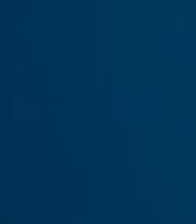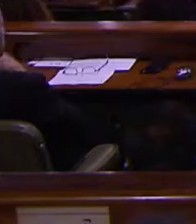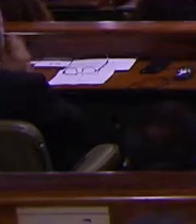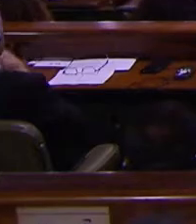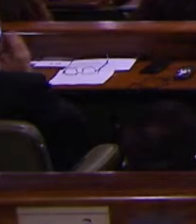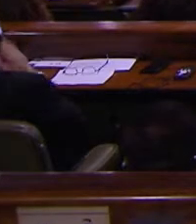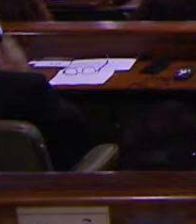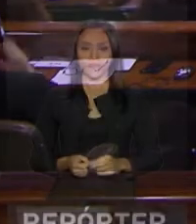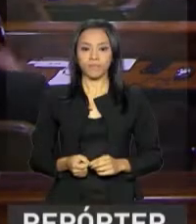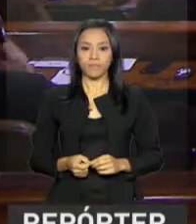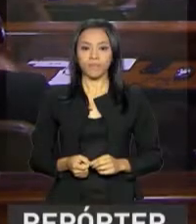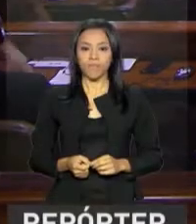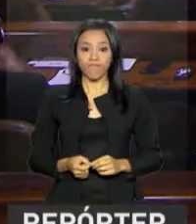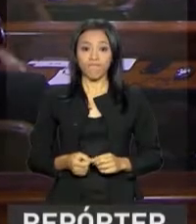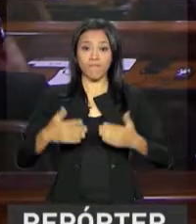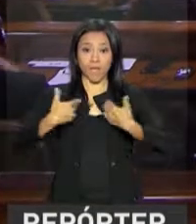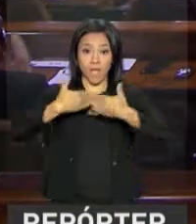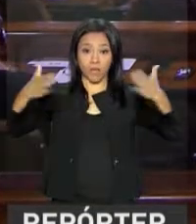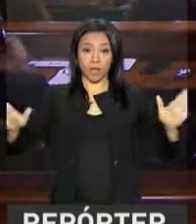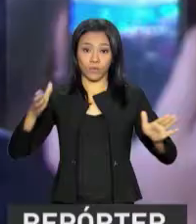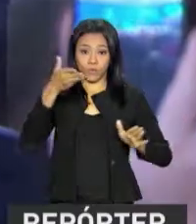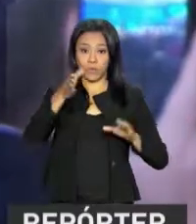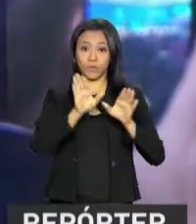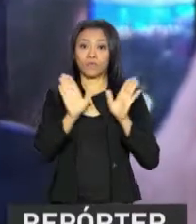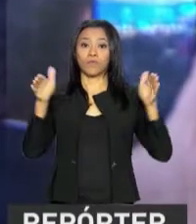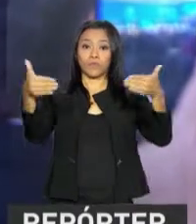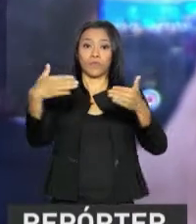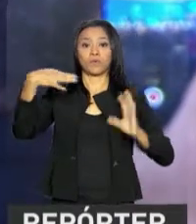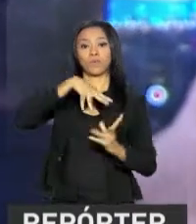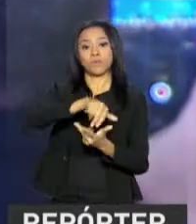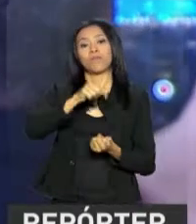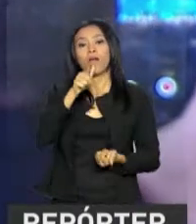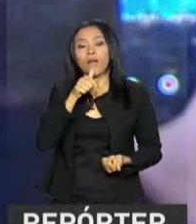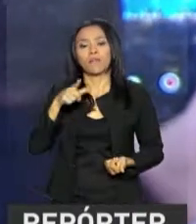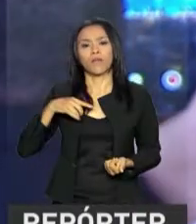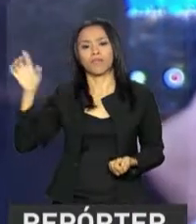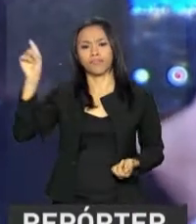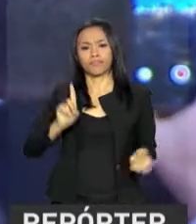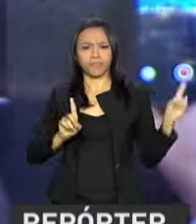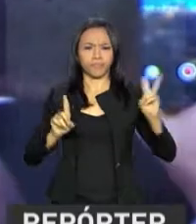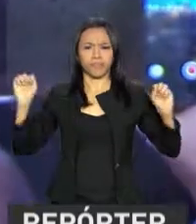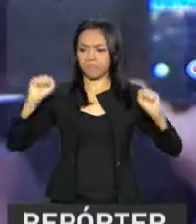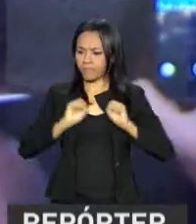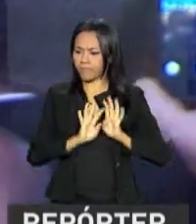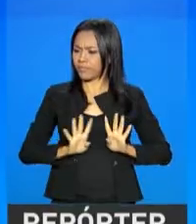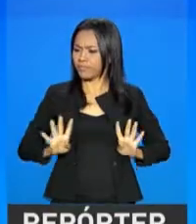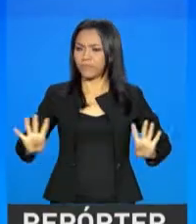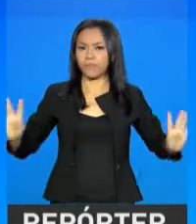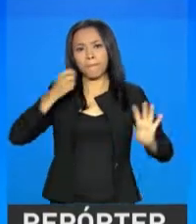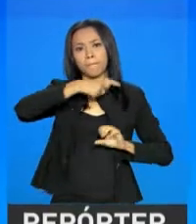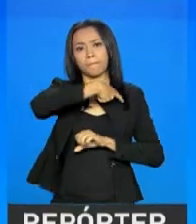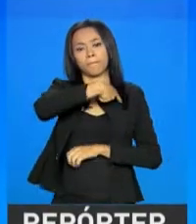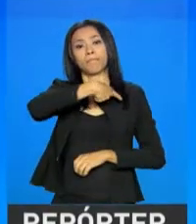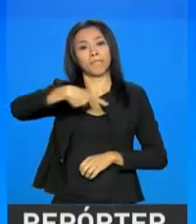a abertura oficial do fórum mundial da água contou com a presença de chefes de estado e de governo estrangeiros o